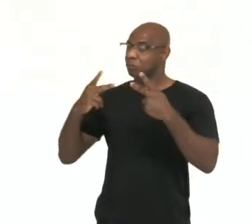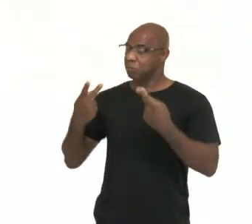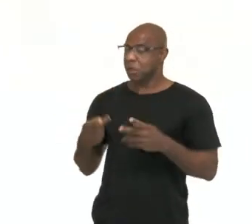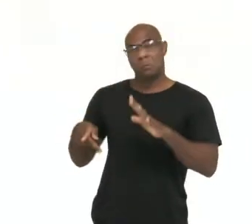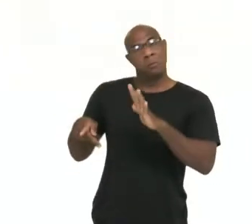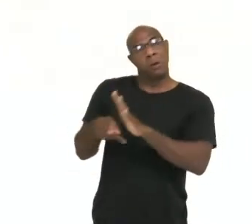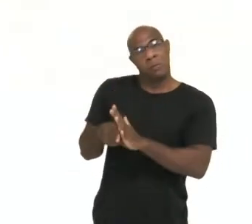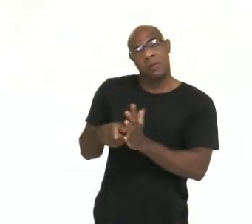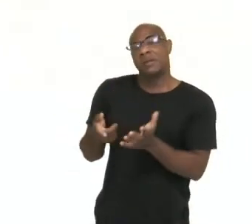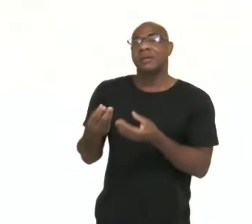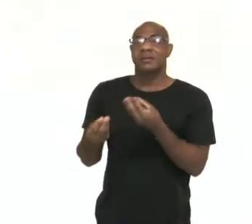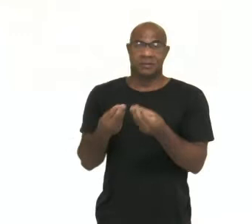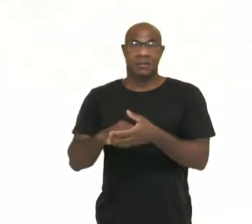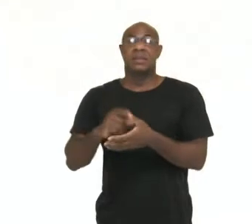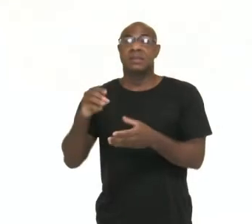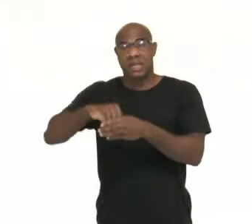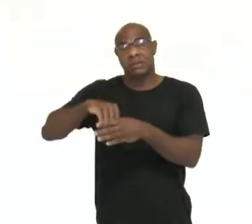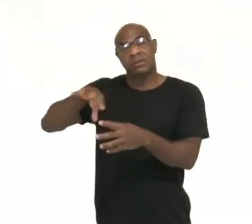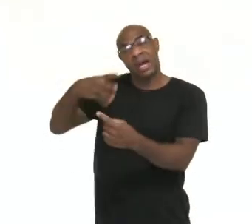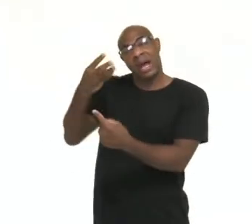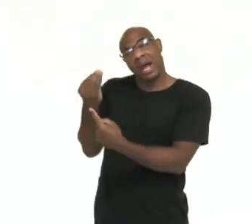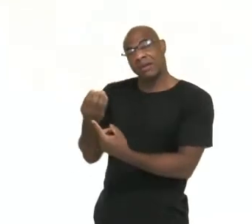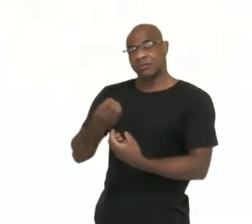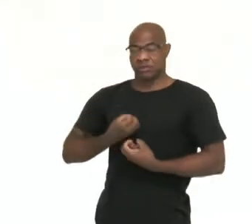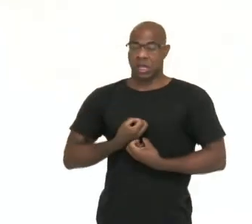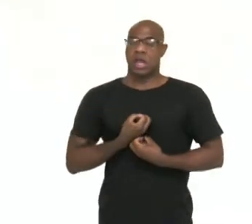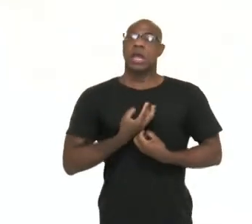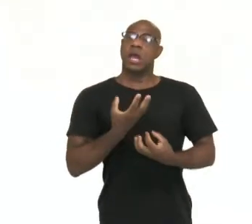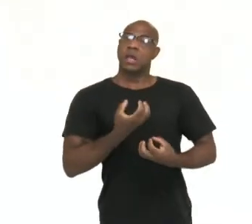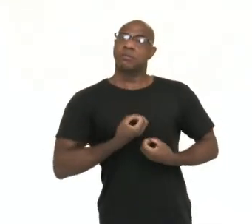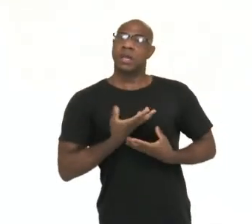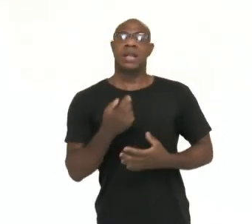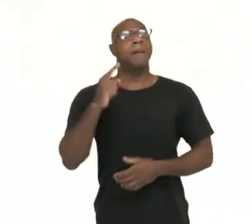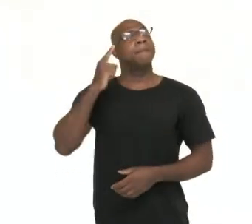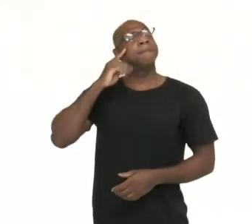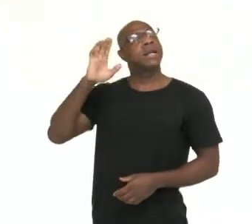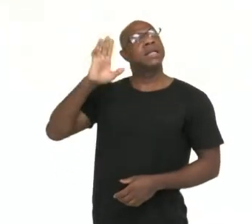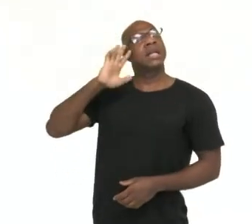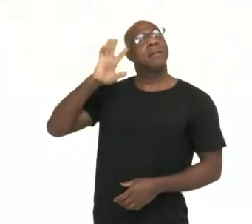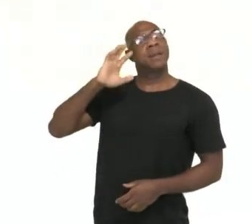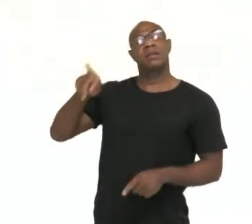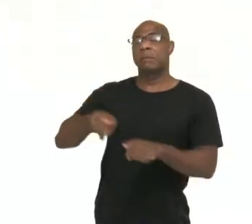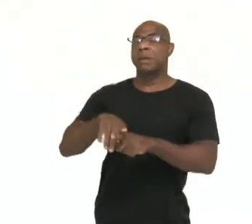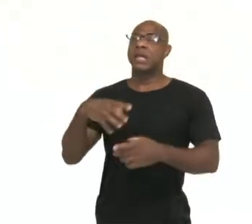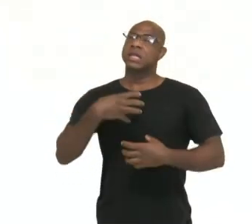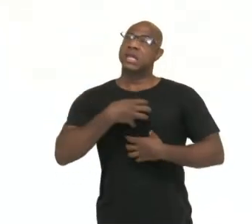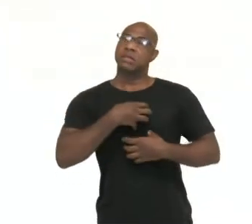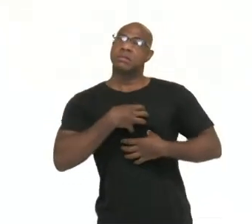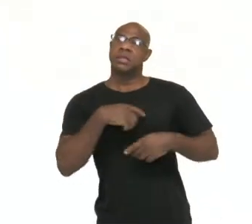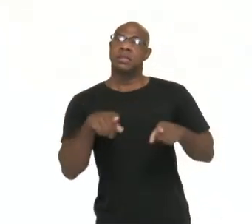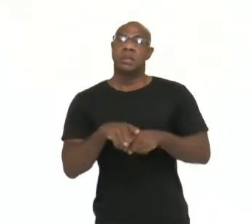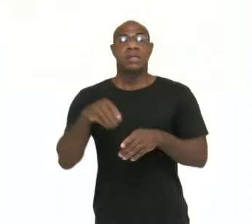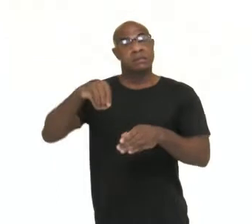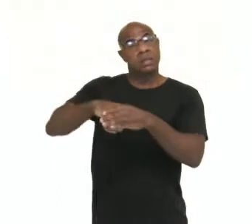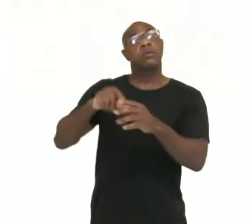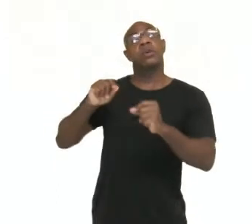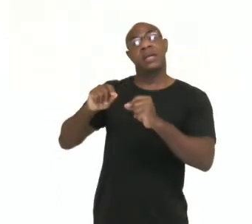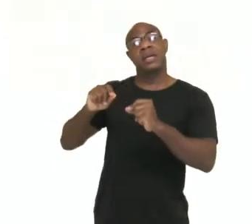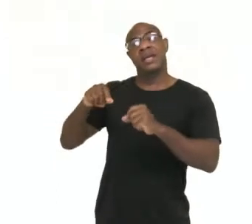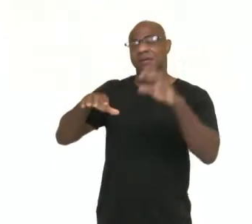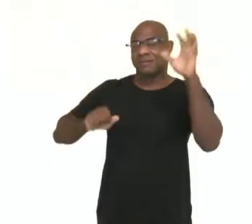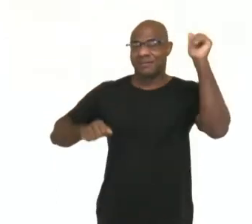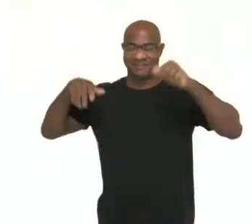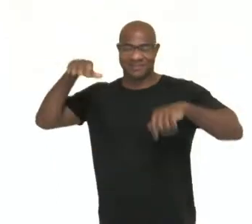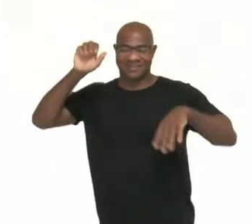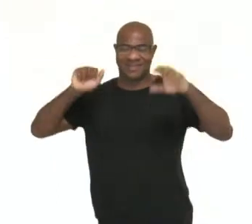normalmente conhecida como a arte de expressar pensamentos ou sentimentos por meio de gestos. É no